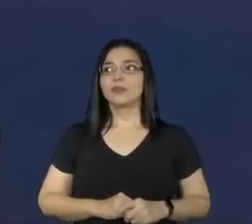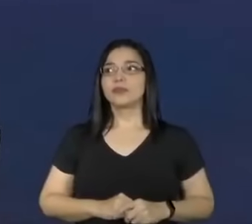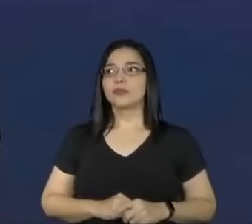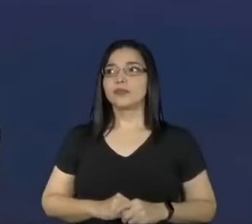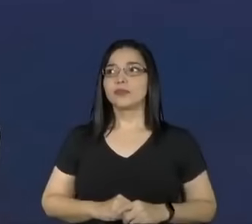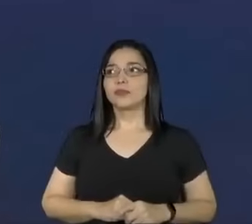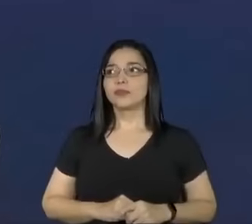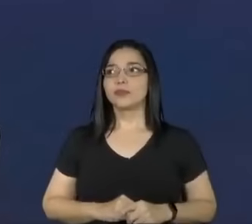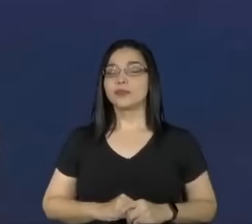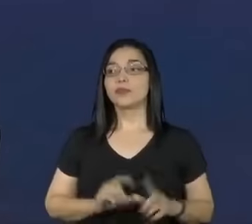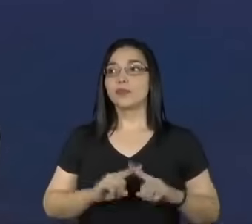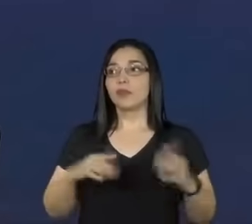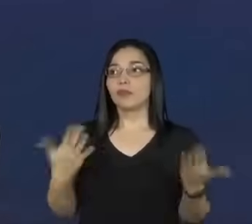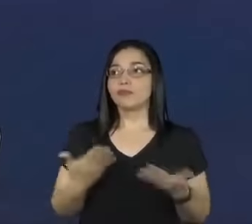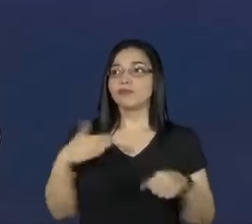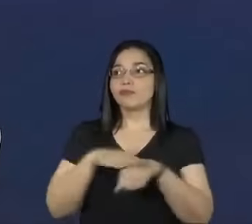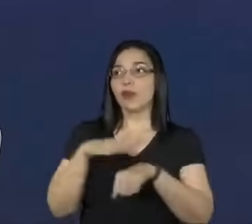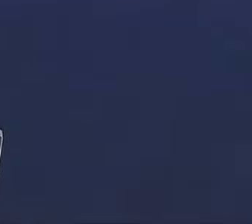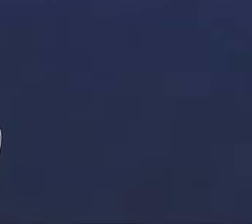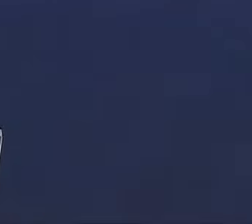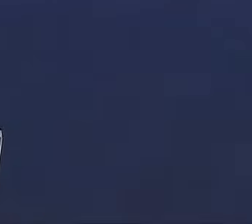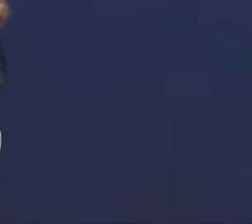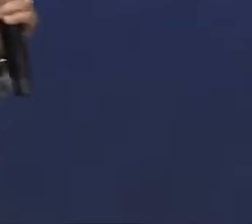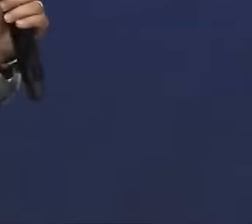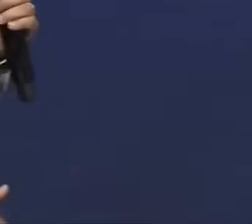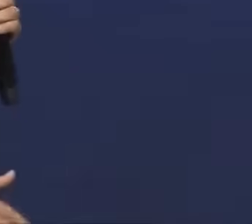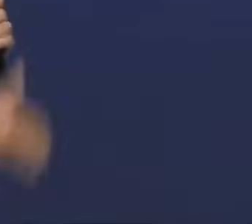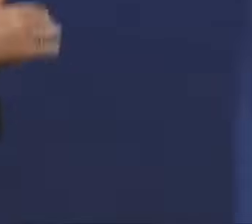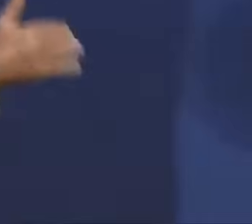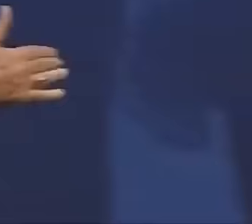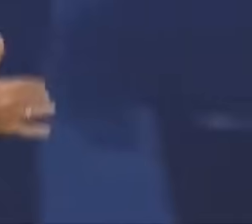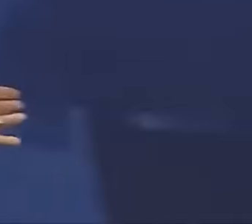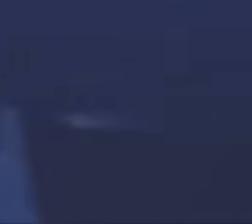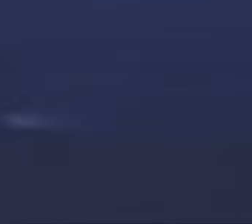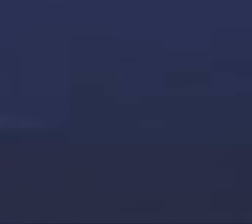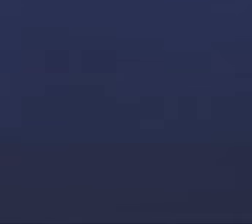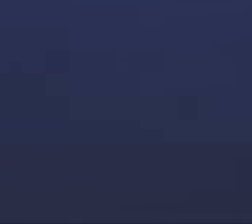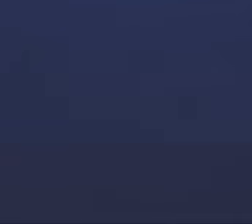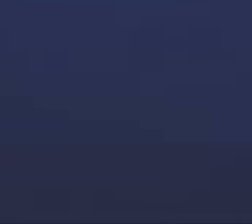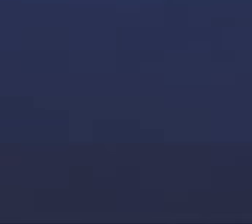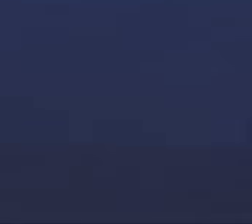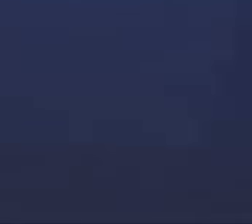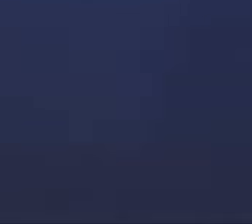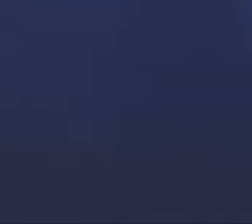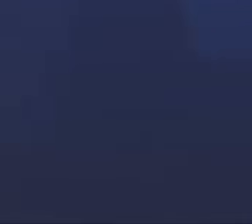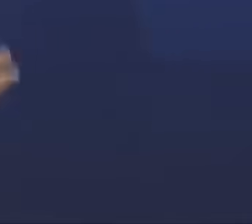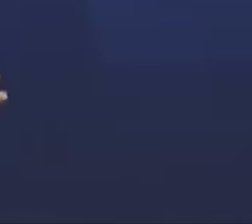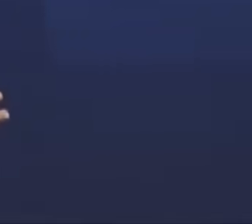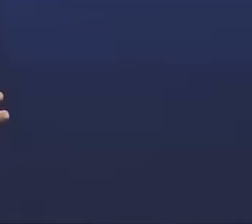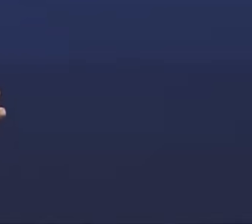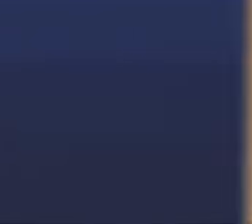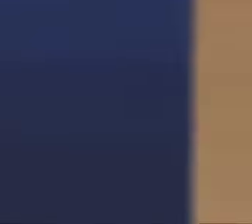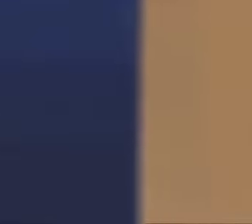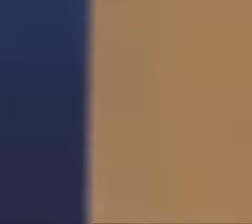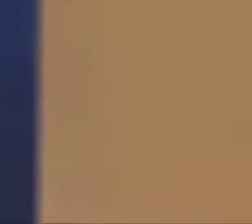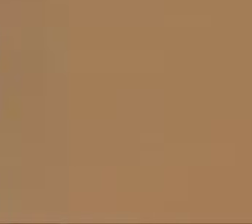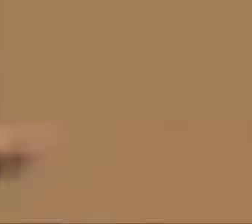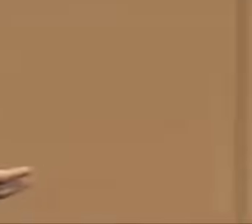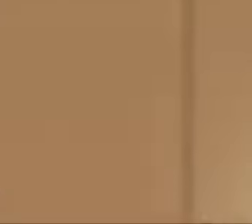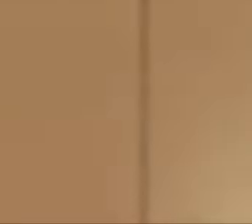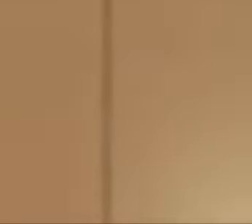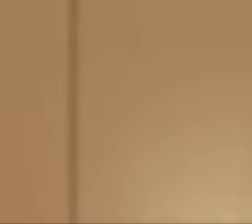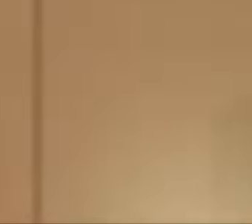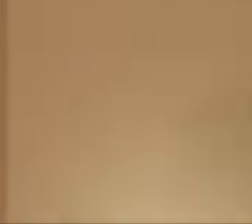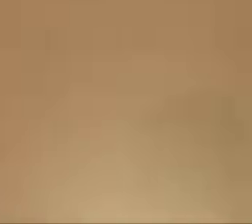noite eu quero fazer um convite para você passar a ter Não tô dizendo que você não tem mas passar